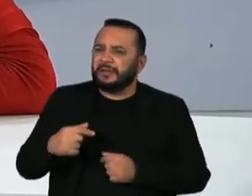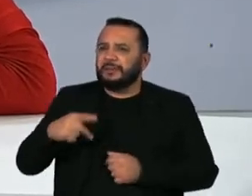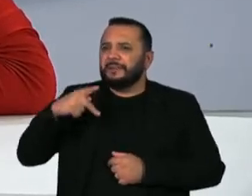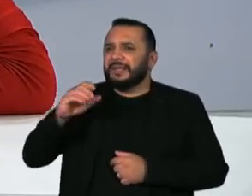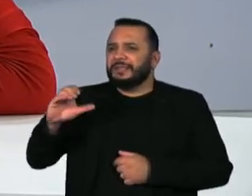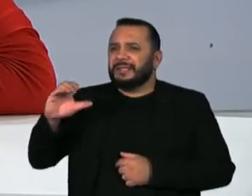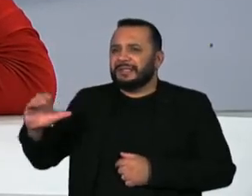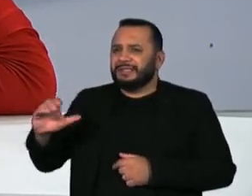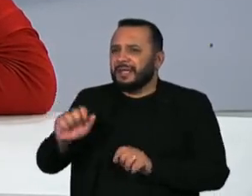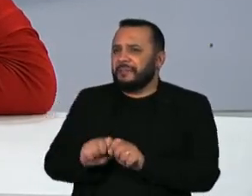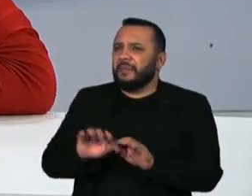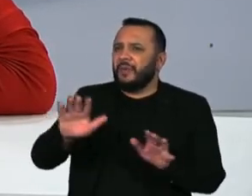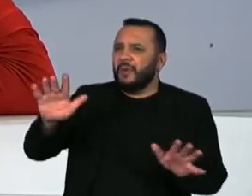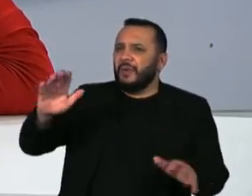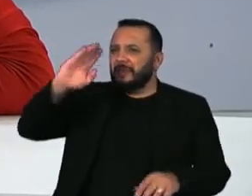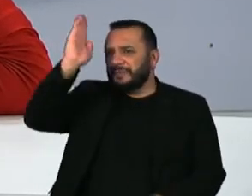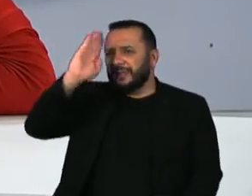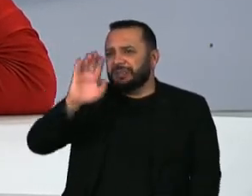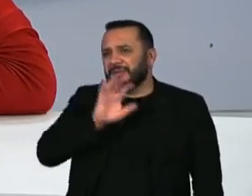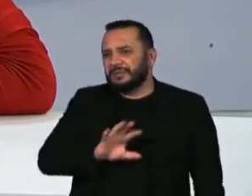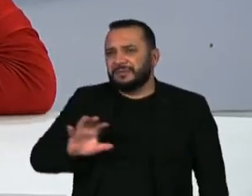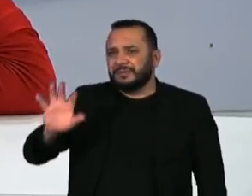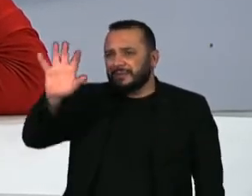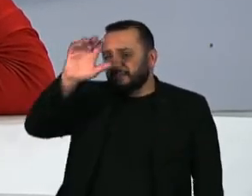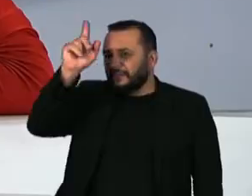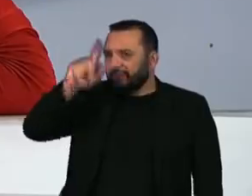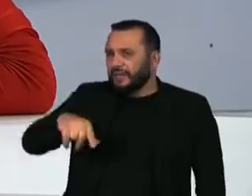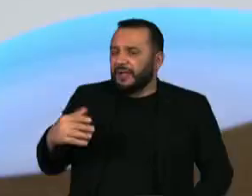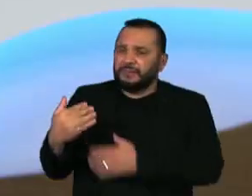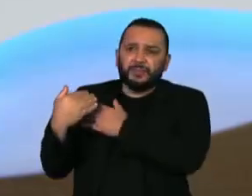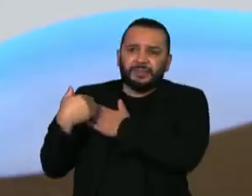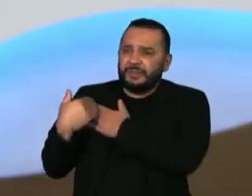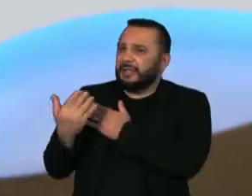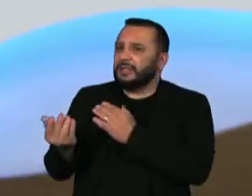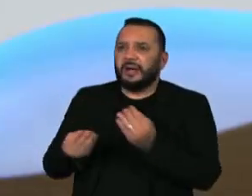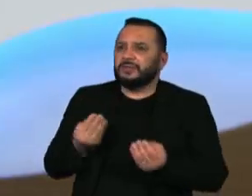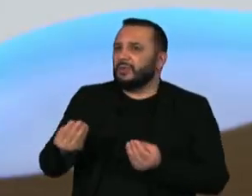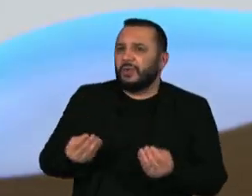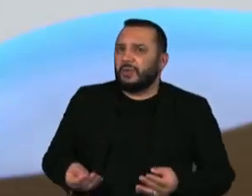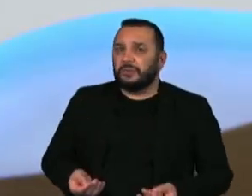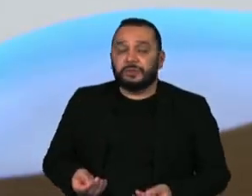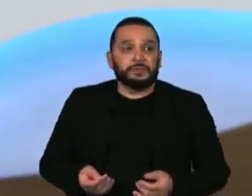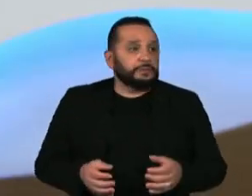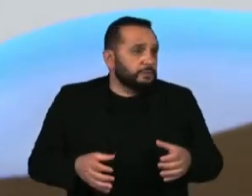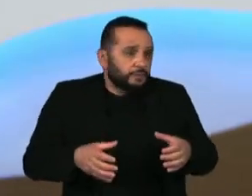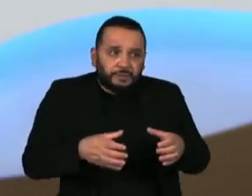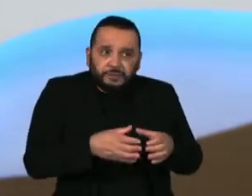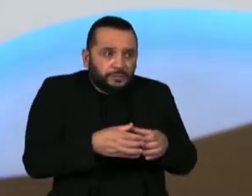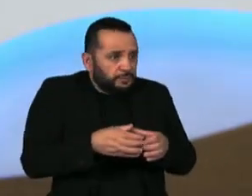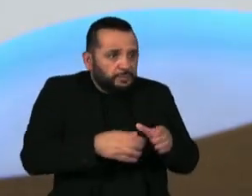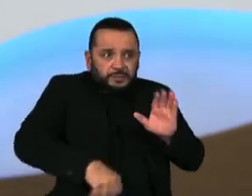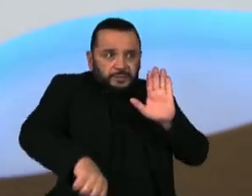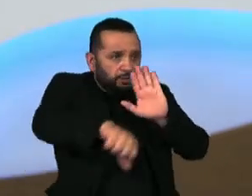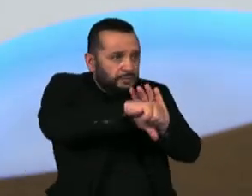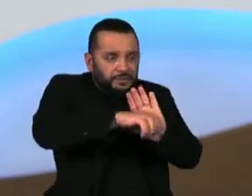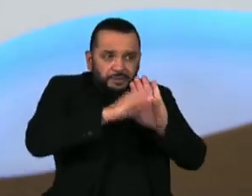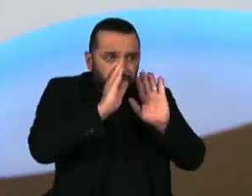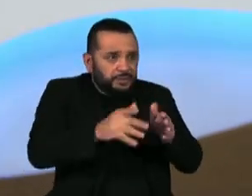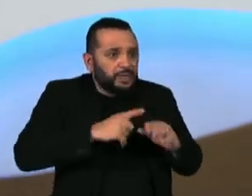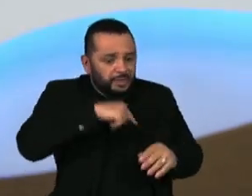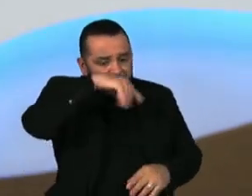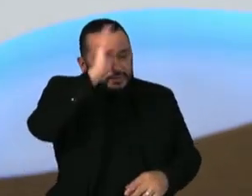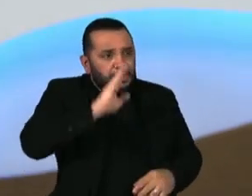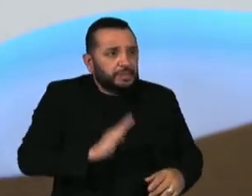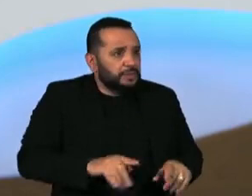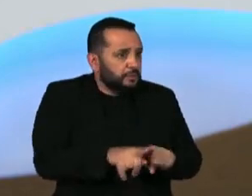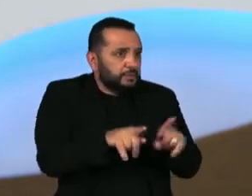Brasil? Por que ele é uma responsabilidade coletiva? Enfim... As facções criminosas existem no Brasil, existem em todo o mundo, né?